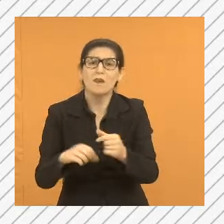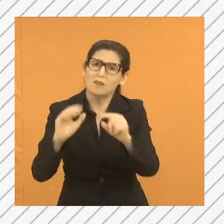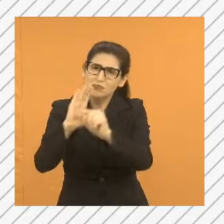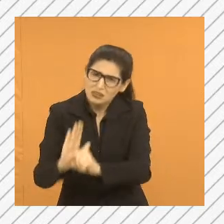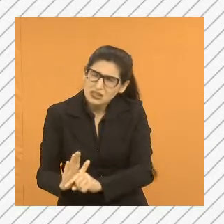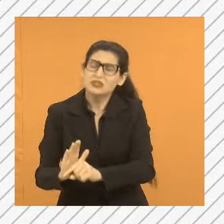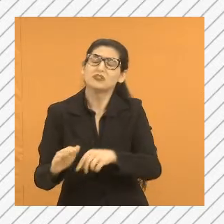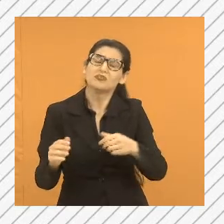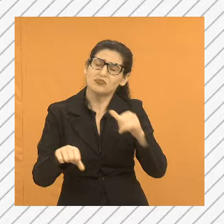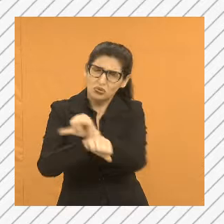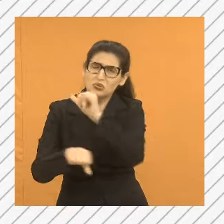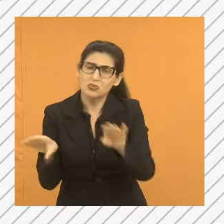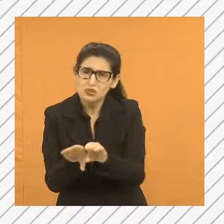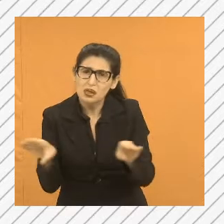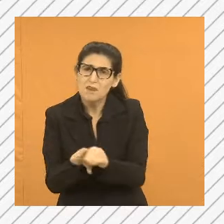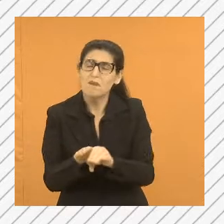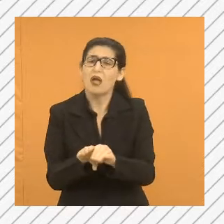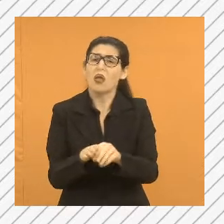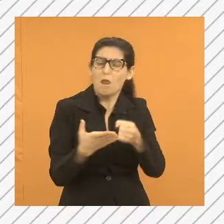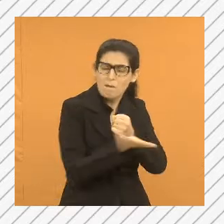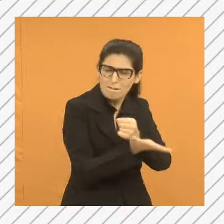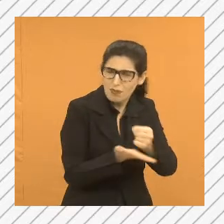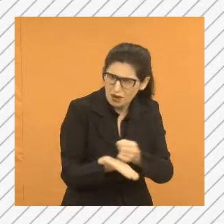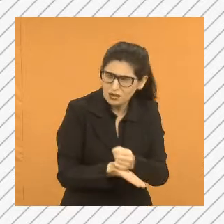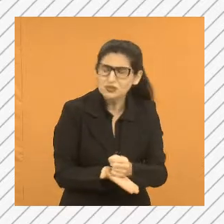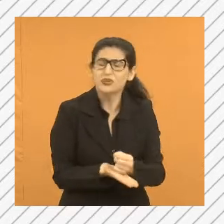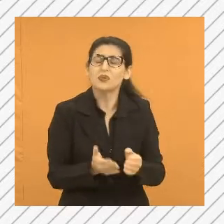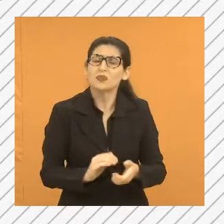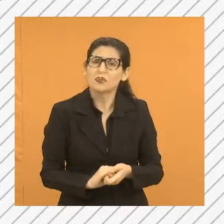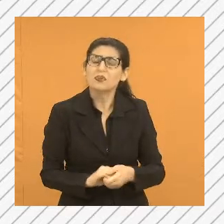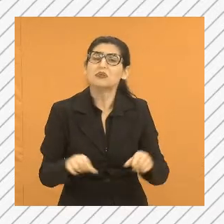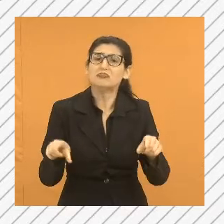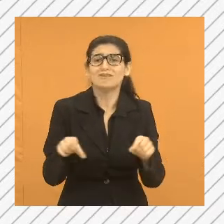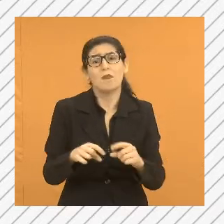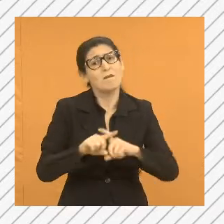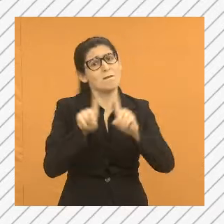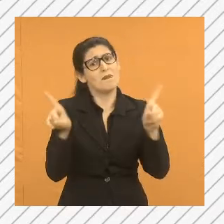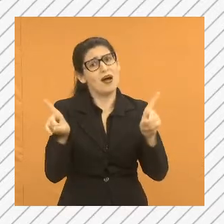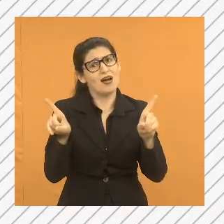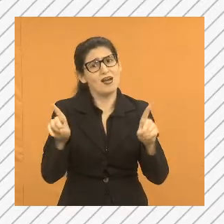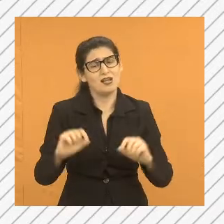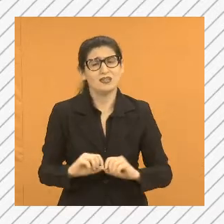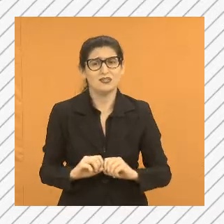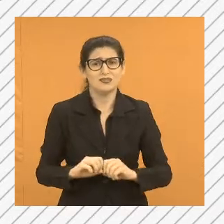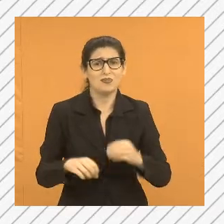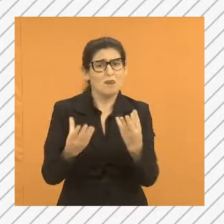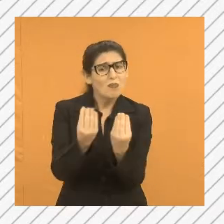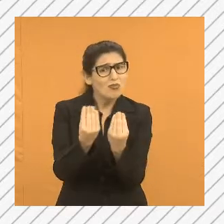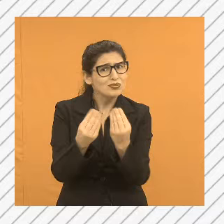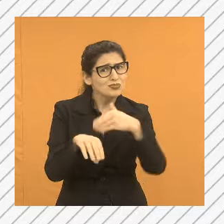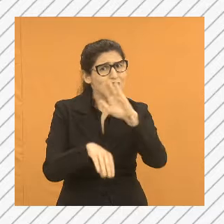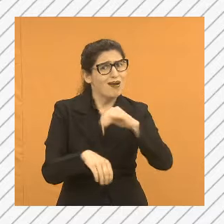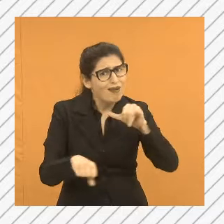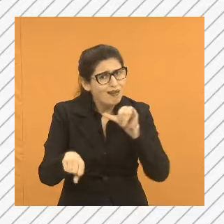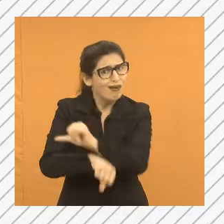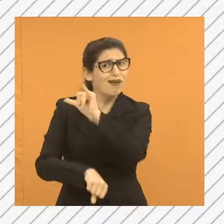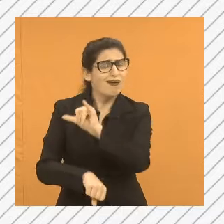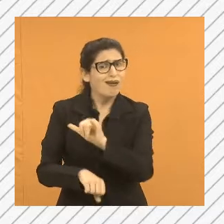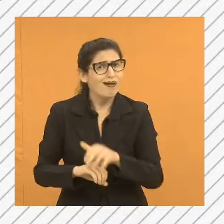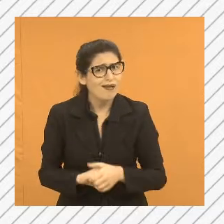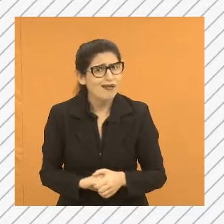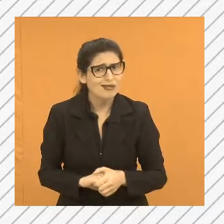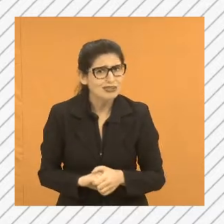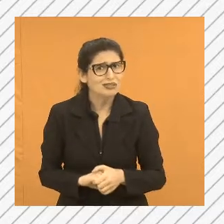faltas, na atenção básica, e um aumento com relação às faltas